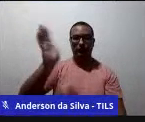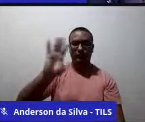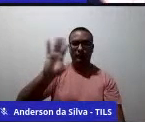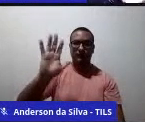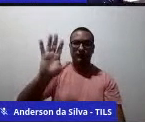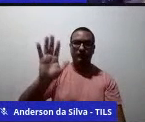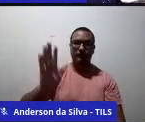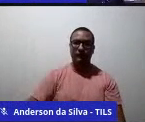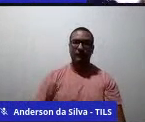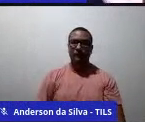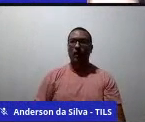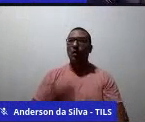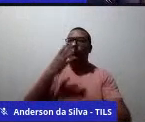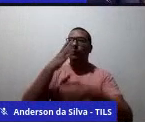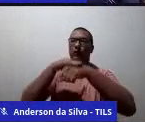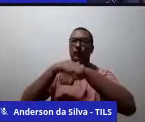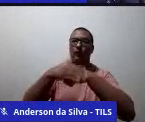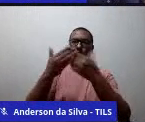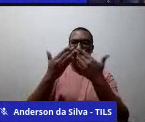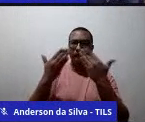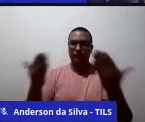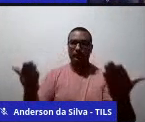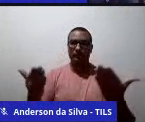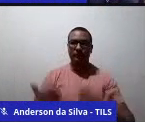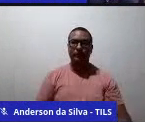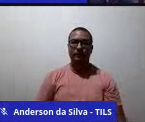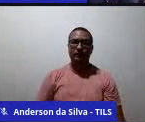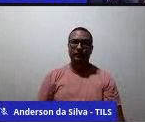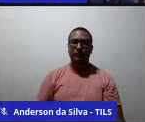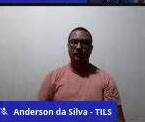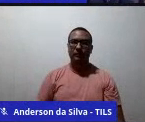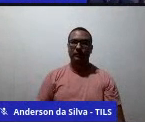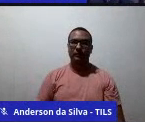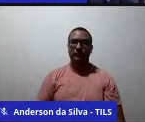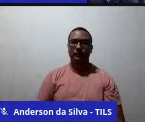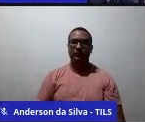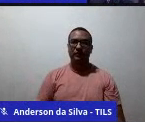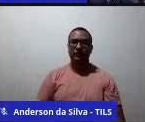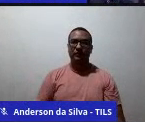Valeu, pessoal. Boa noite a todos. Boa noite, pessoal. Acompanhe a gente no próximo dia.